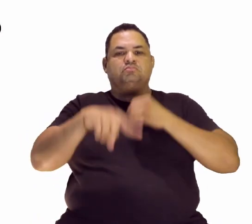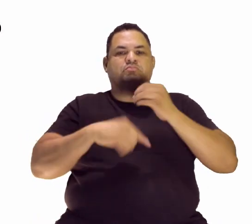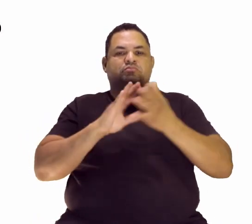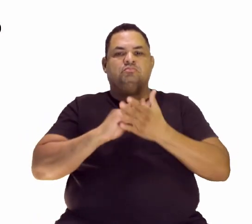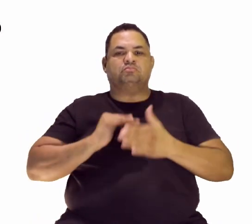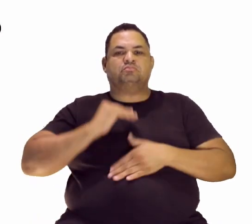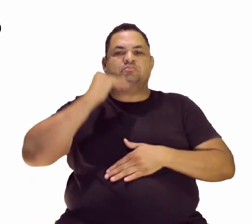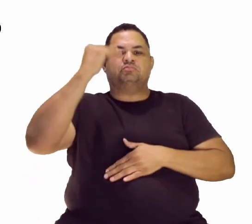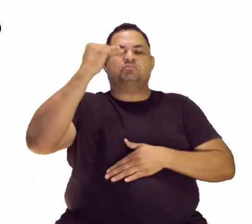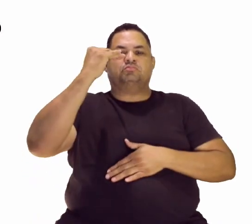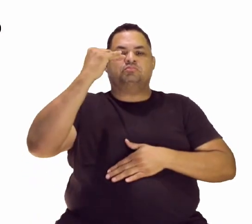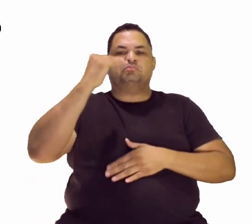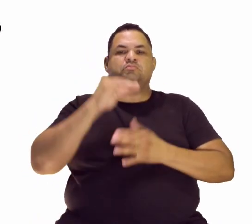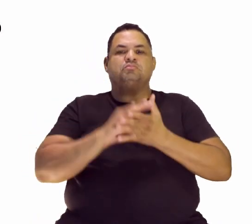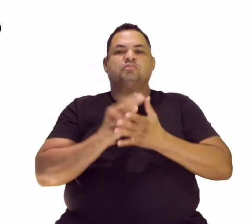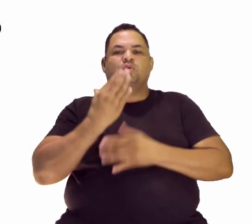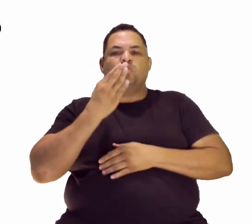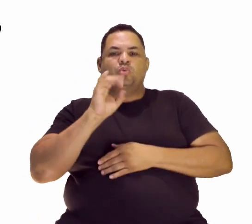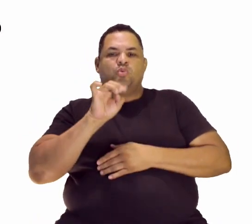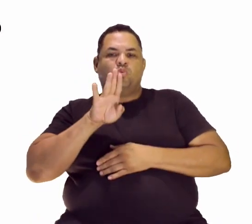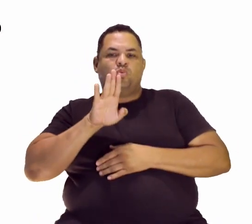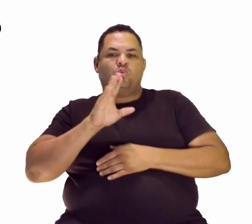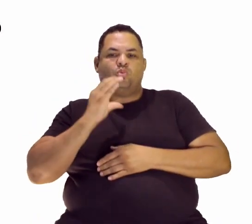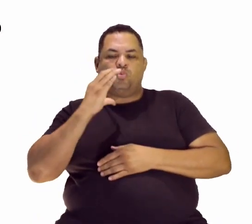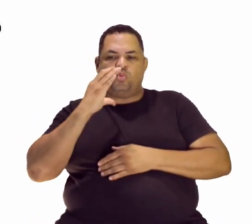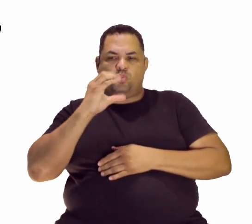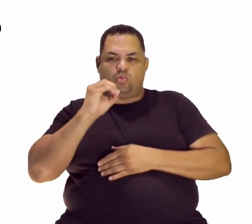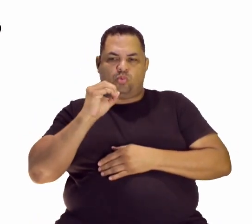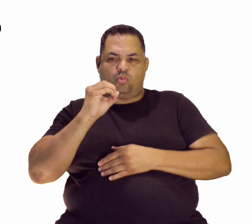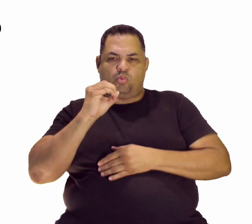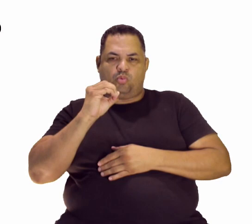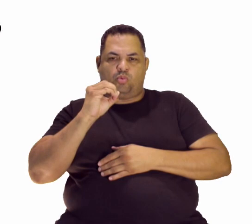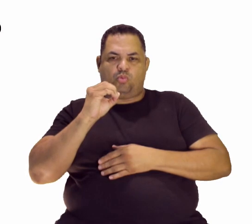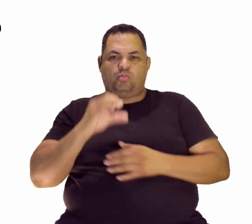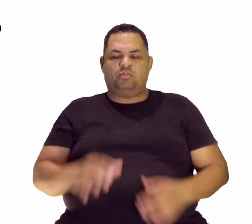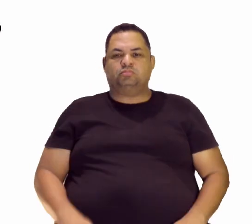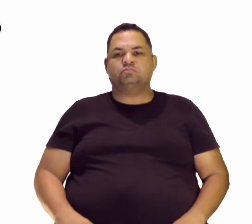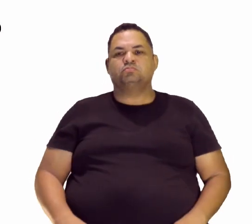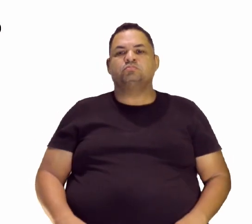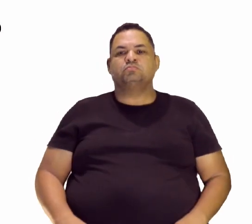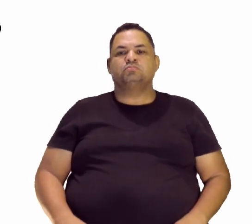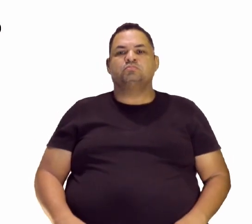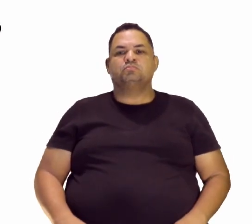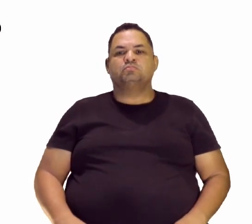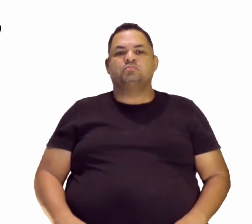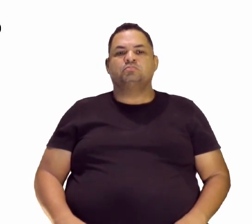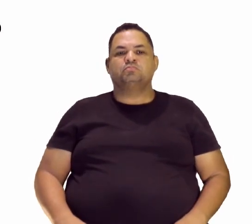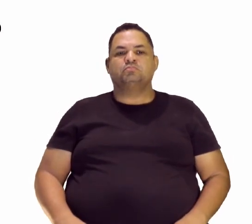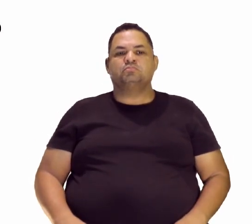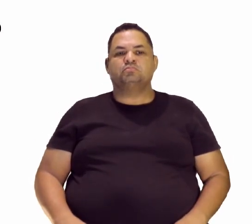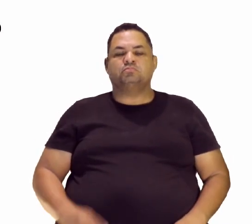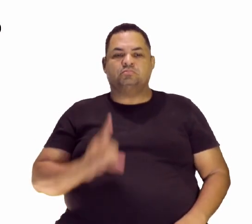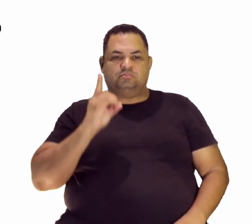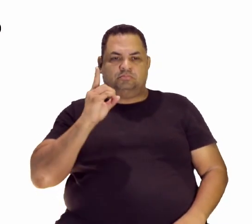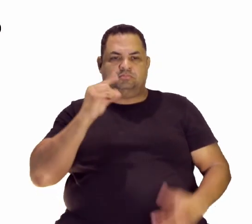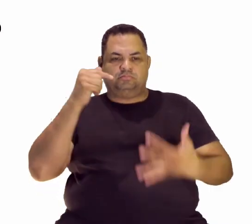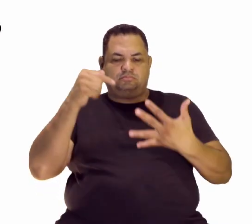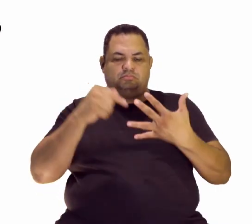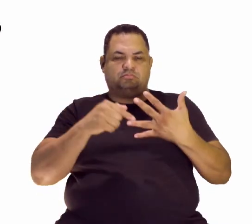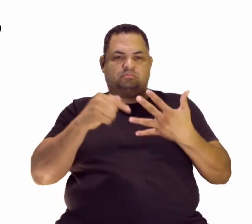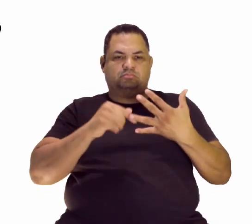atômico maior que o do carbono, do cobalto. D, é